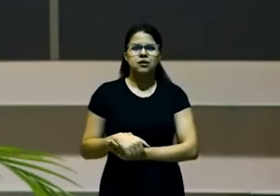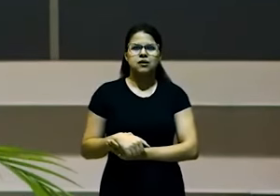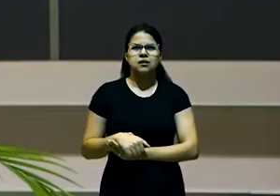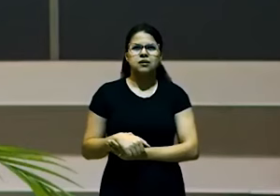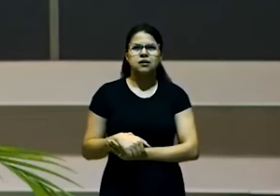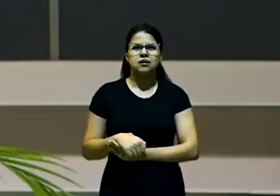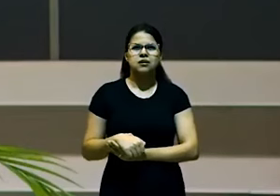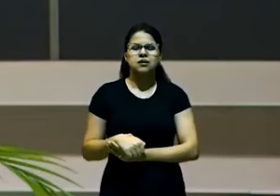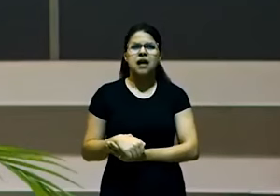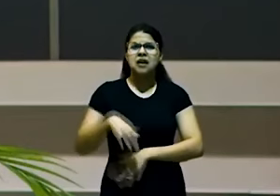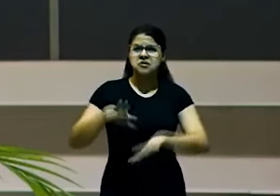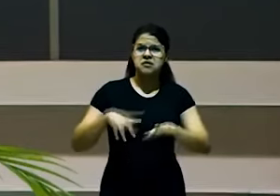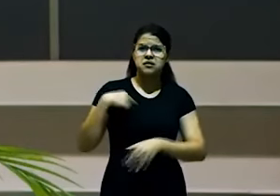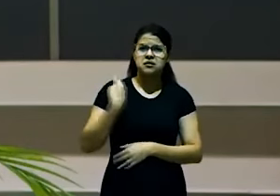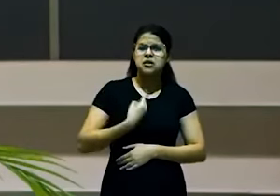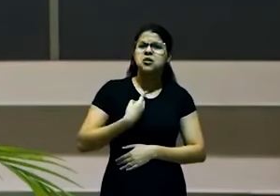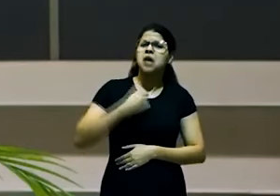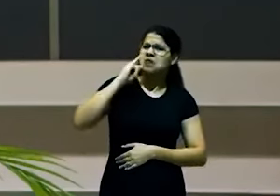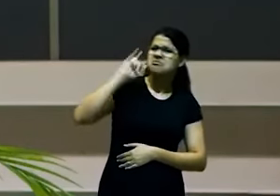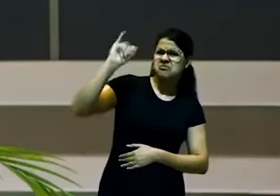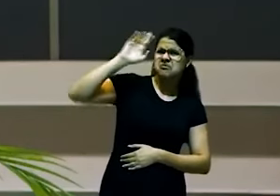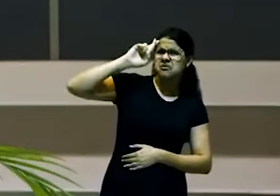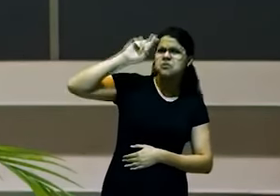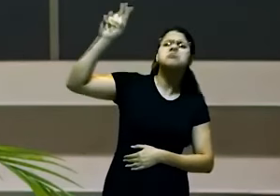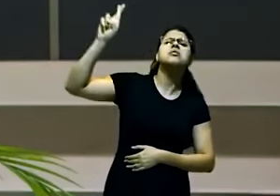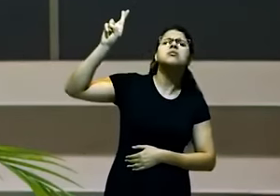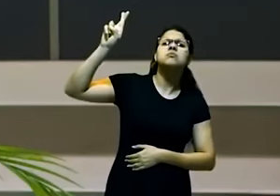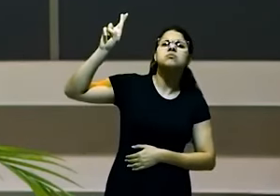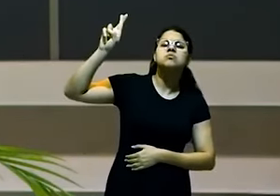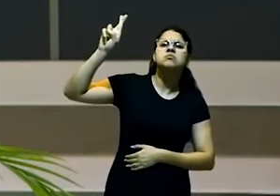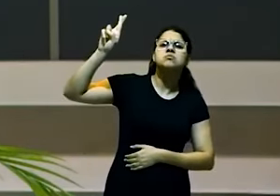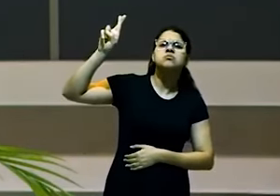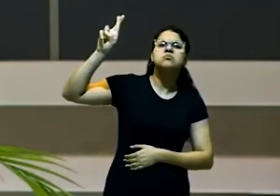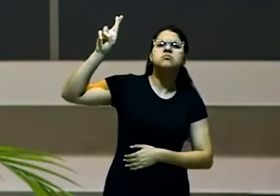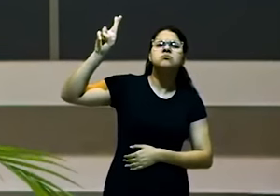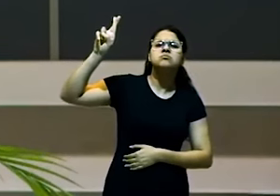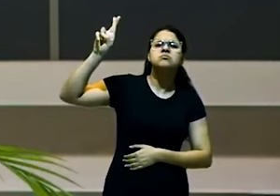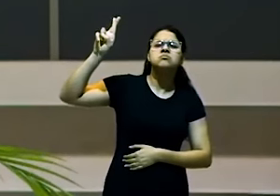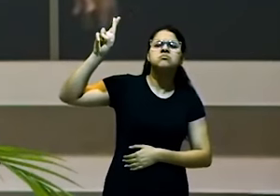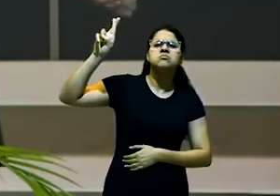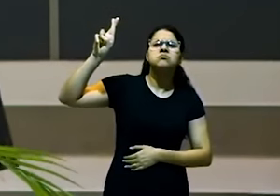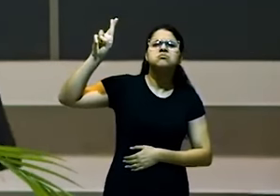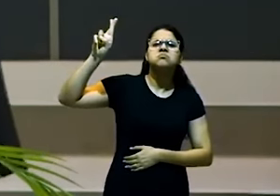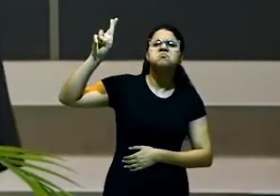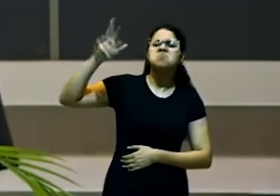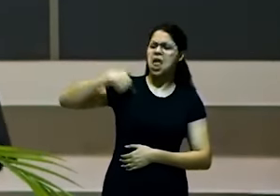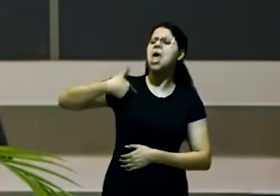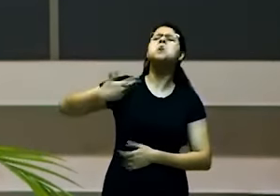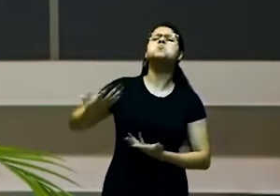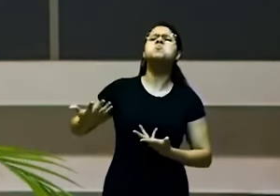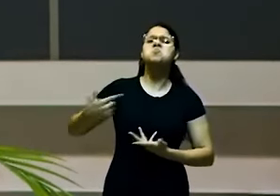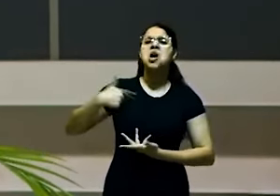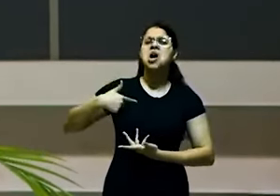vezes nós precisamos falar pro senhor coisas que não são do nosso coração mas o senhor olha para nós talvez